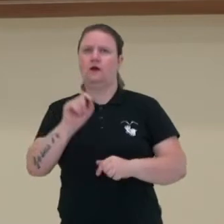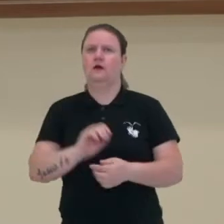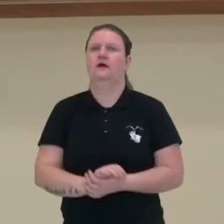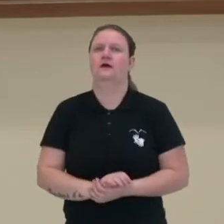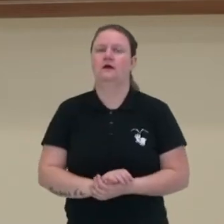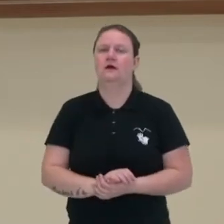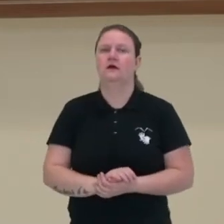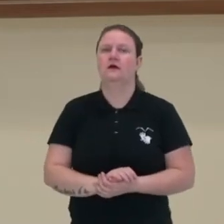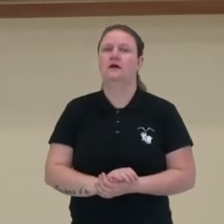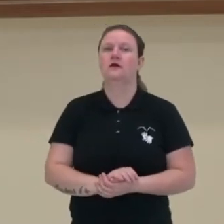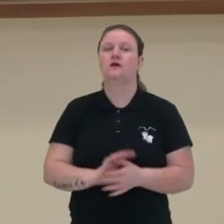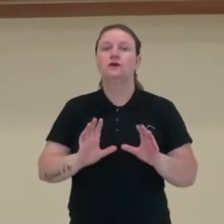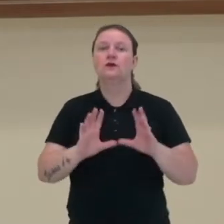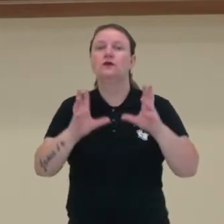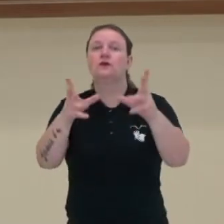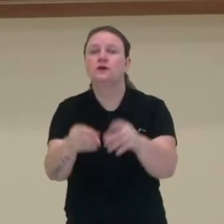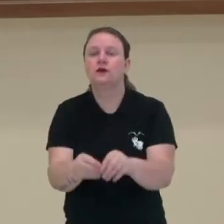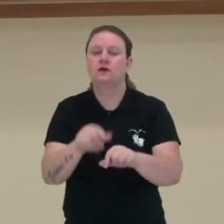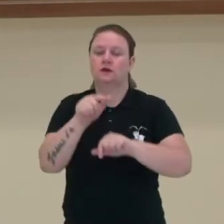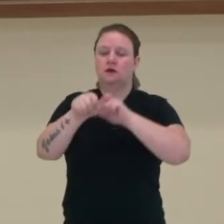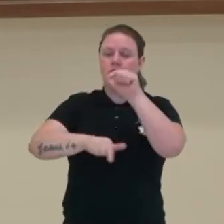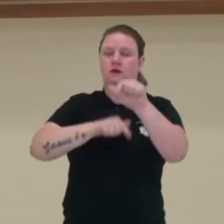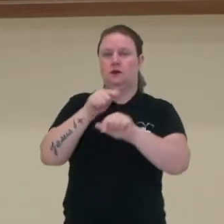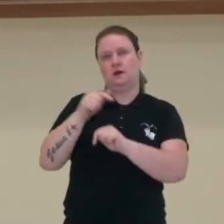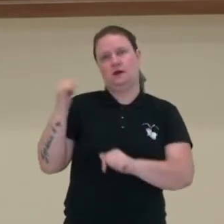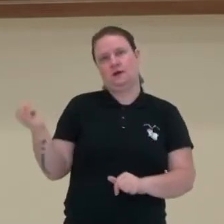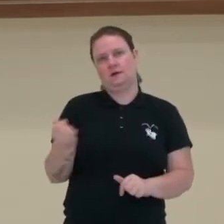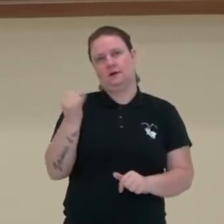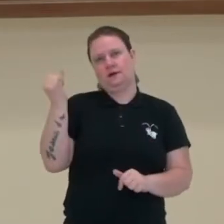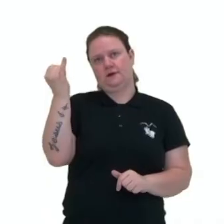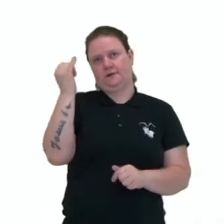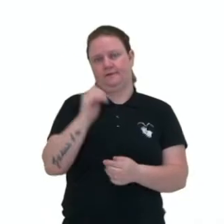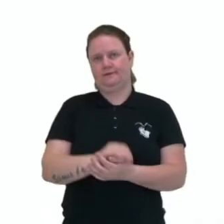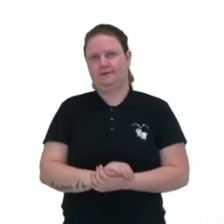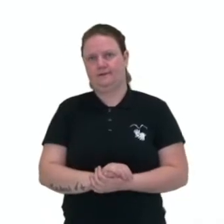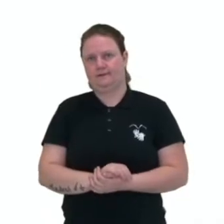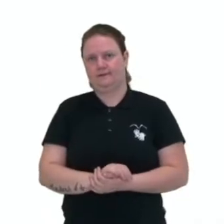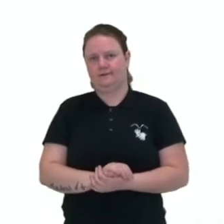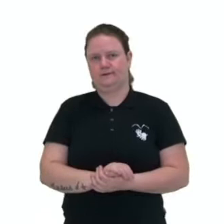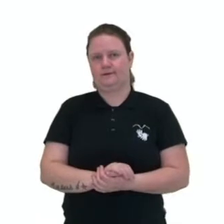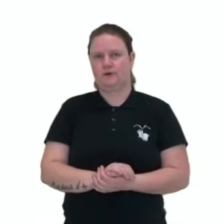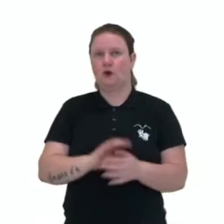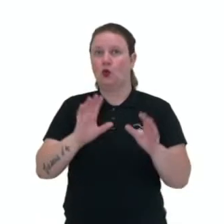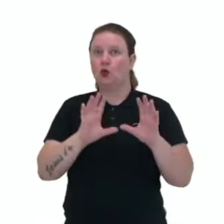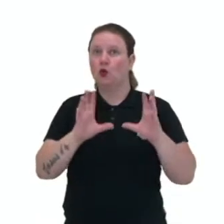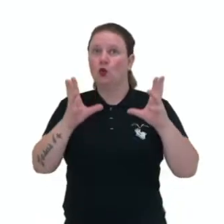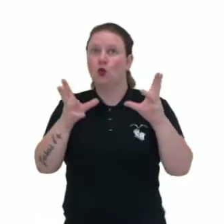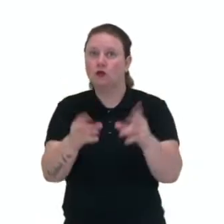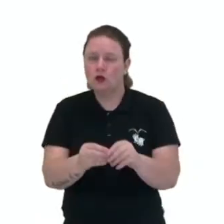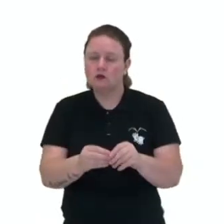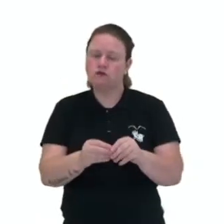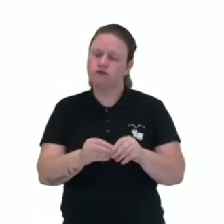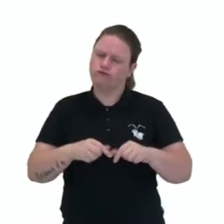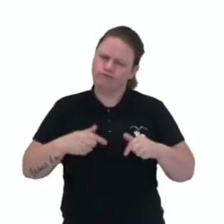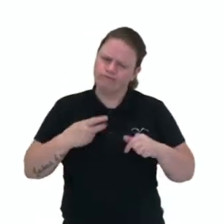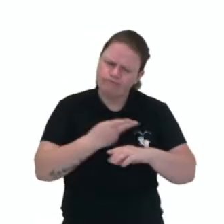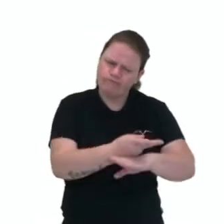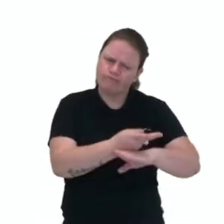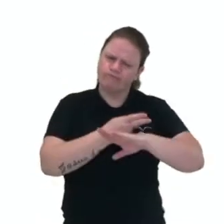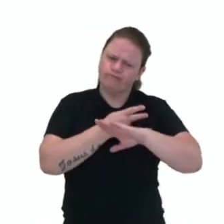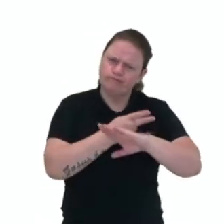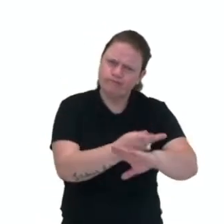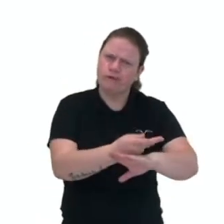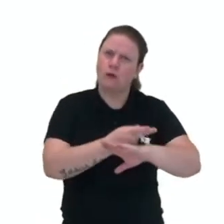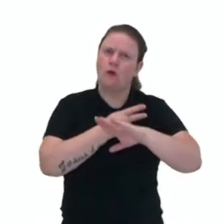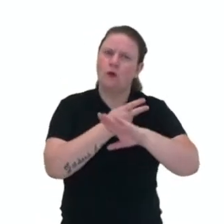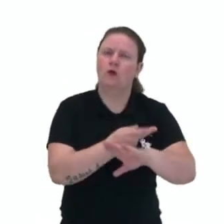está fazendo e que todos esses trabalhos são importantes, ó. Ninguém menos, ninguém mais. Todo mundo corre atrás. Quando ele diz ninguém menos,